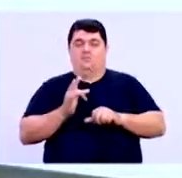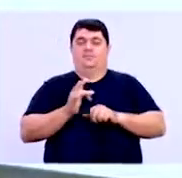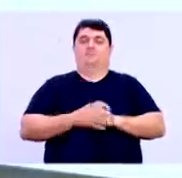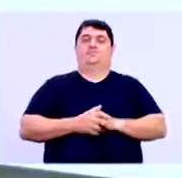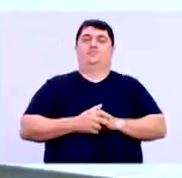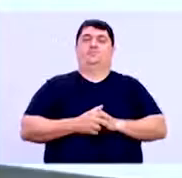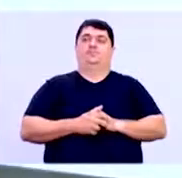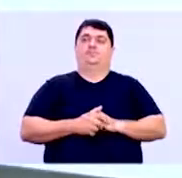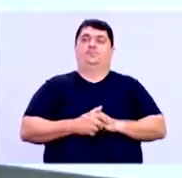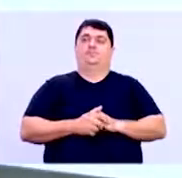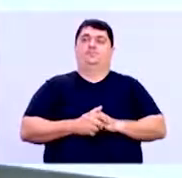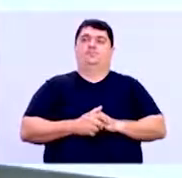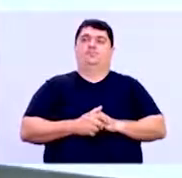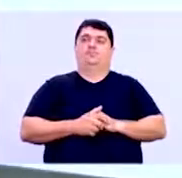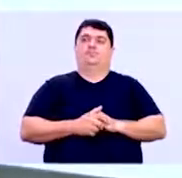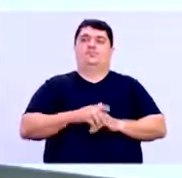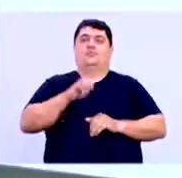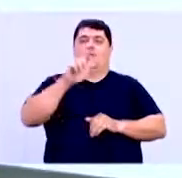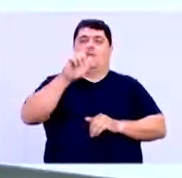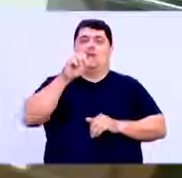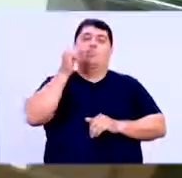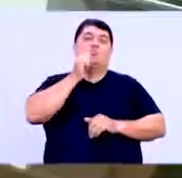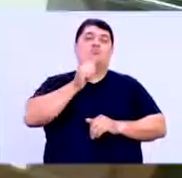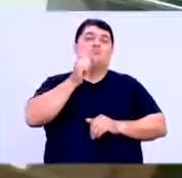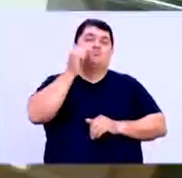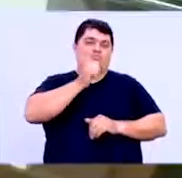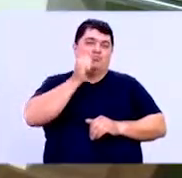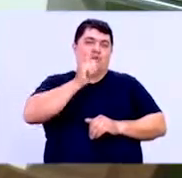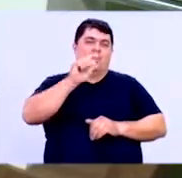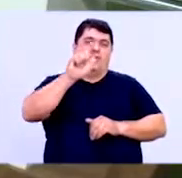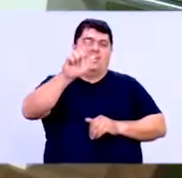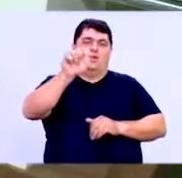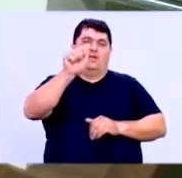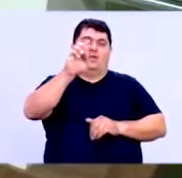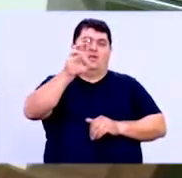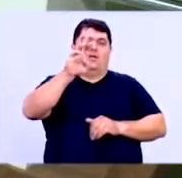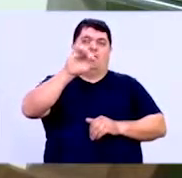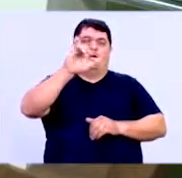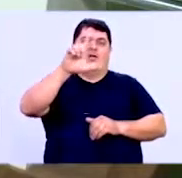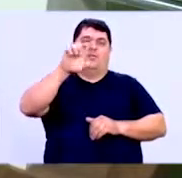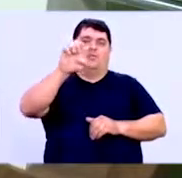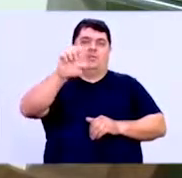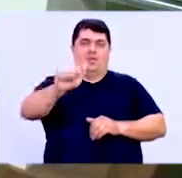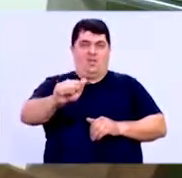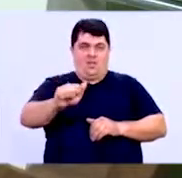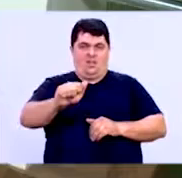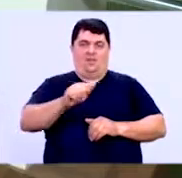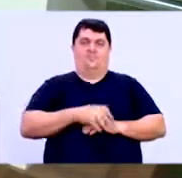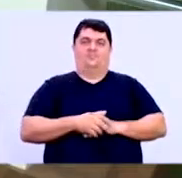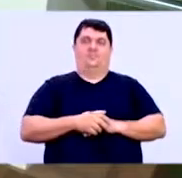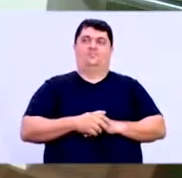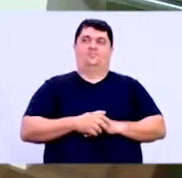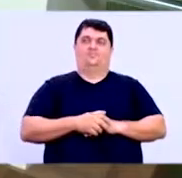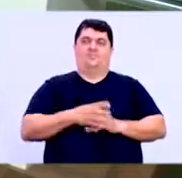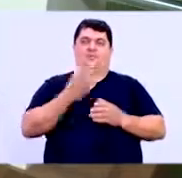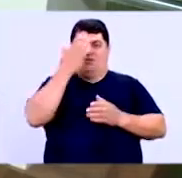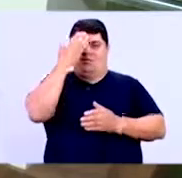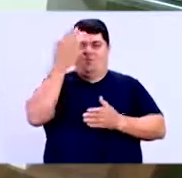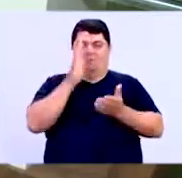Tudo bem? E aí, é Gabriel ou Gabriela? Gabriela. Gabriela? Gabriela. Excelente, Gabriela. Muito bom, né? Obrigada. Excelente. Valeu pela